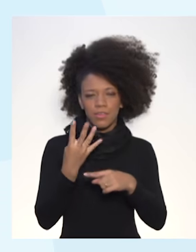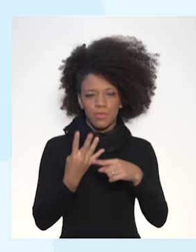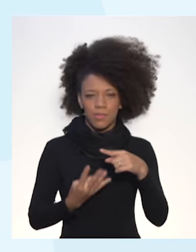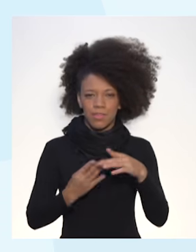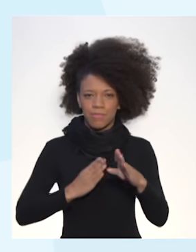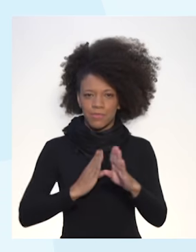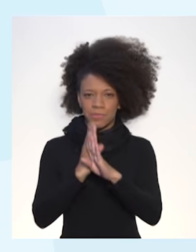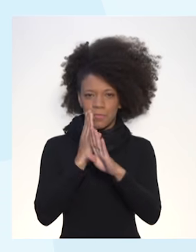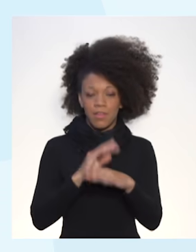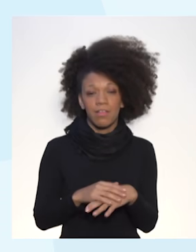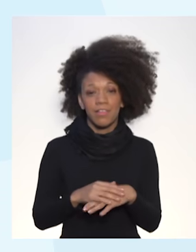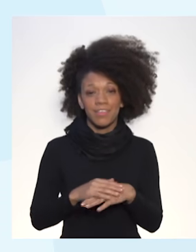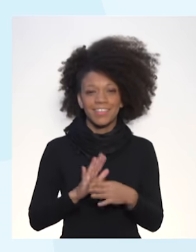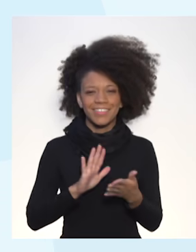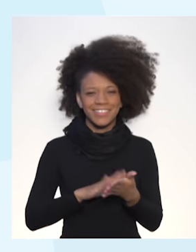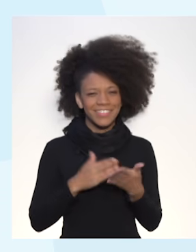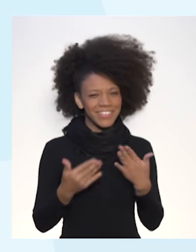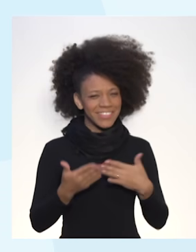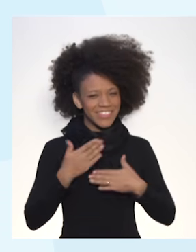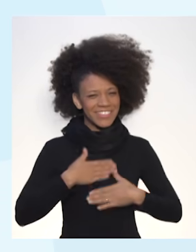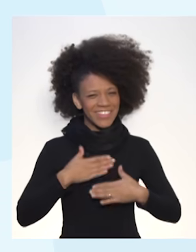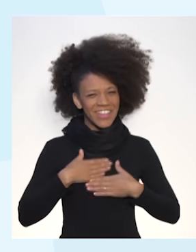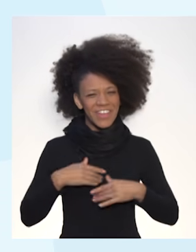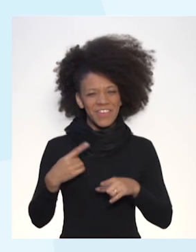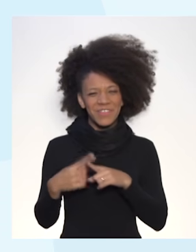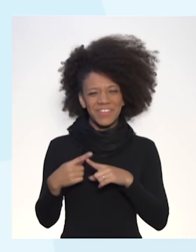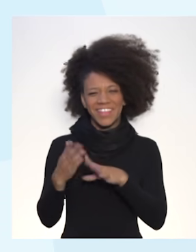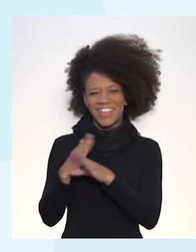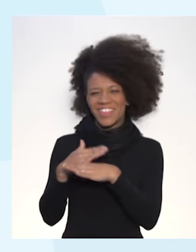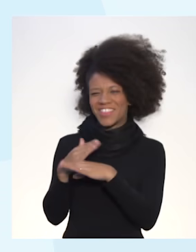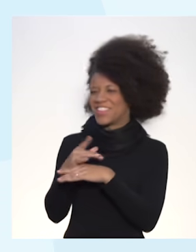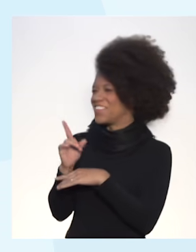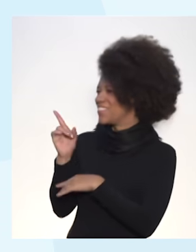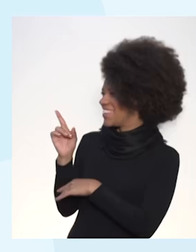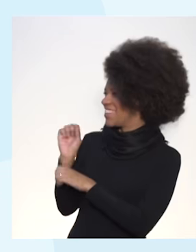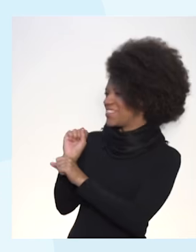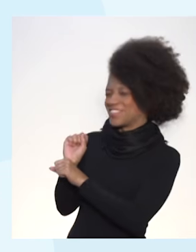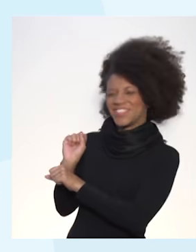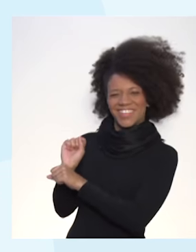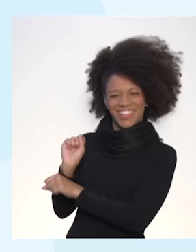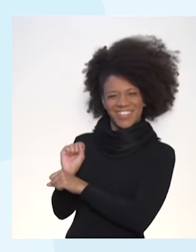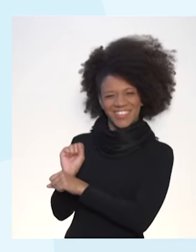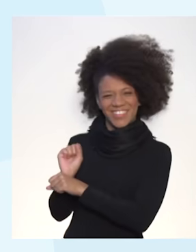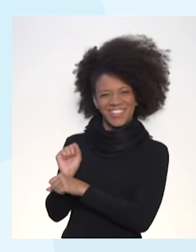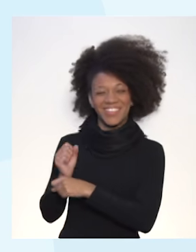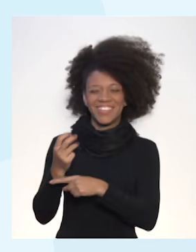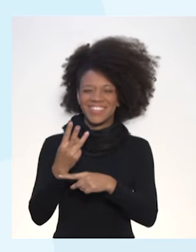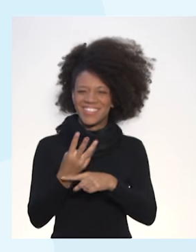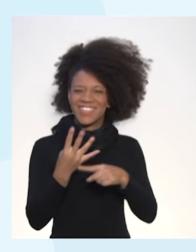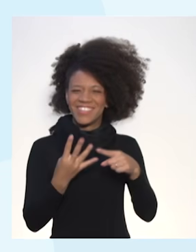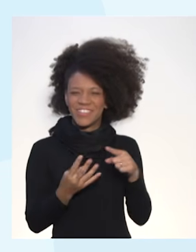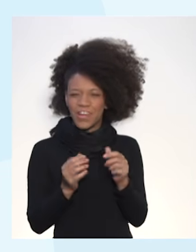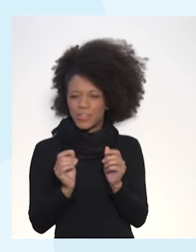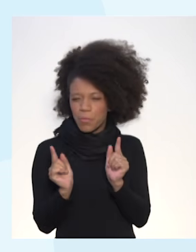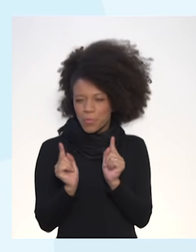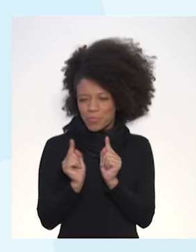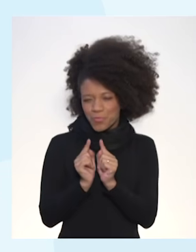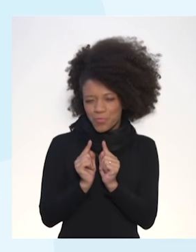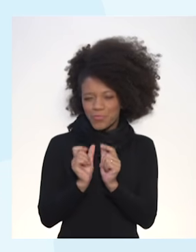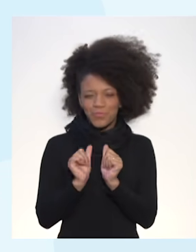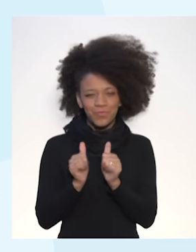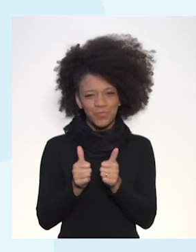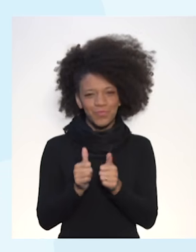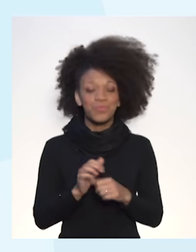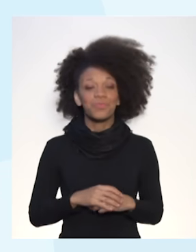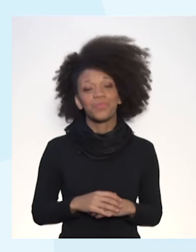E a nossa intérprete pode ficar tranquila, porque o número não vai atropelar ela. Parou aí mesmo no 3/4, bem justinho, né? Verdade. Muito